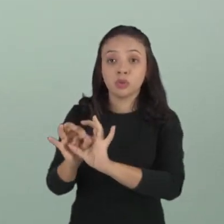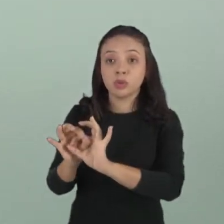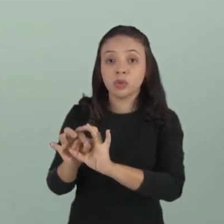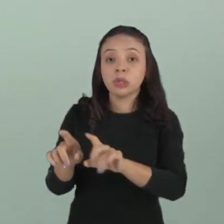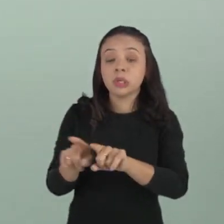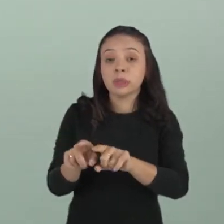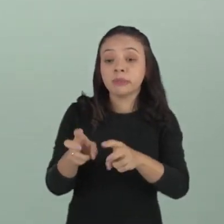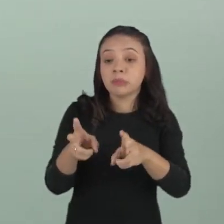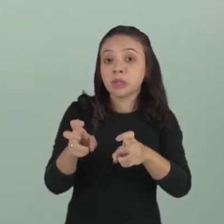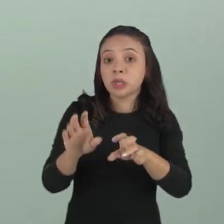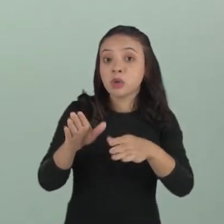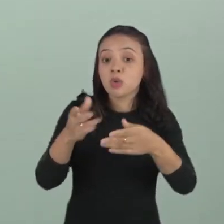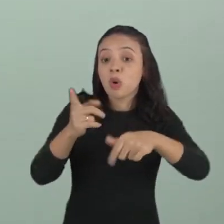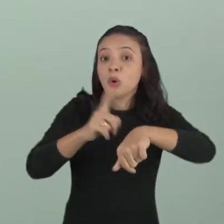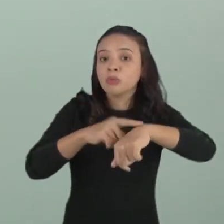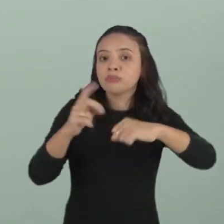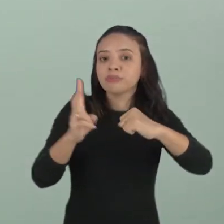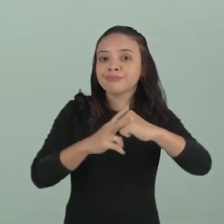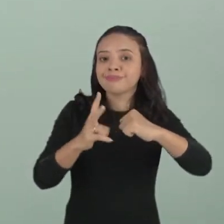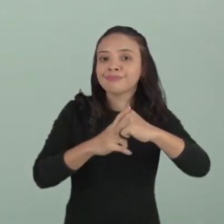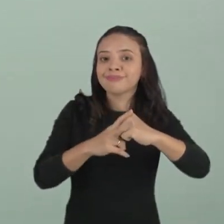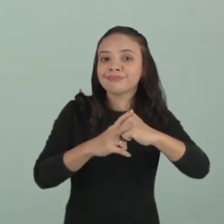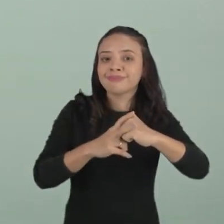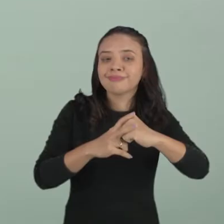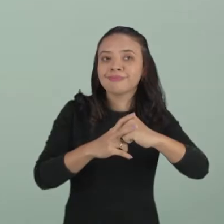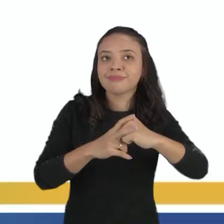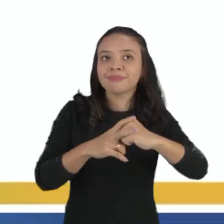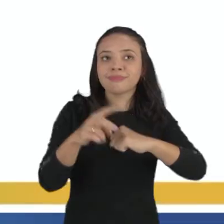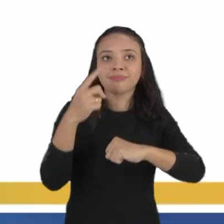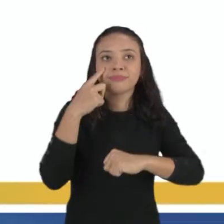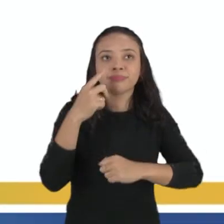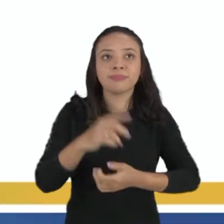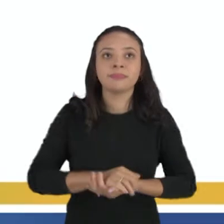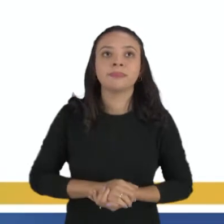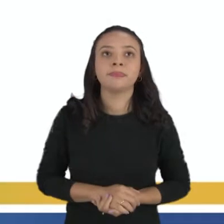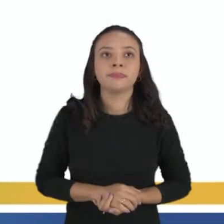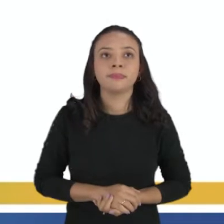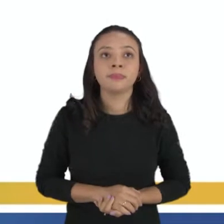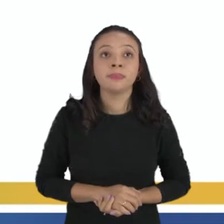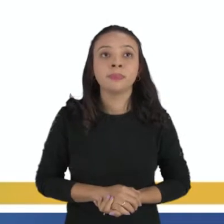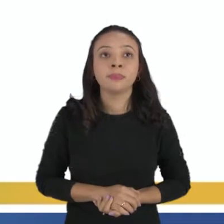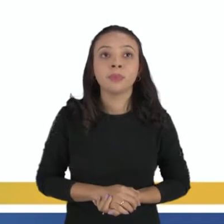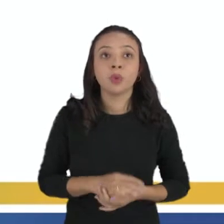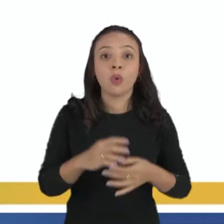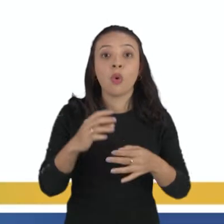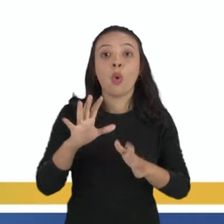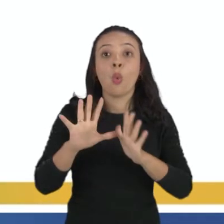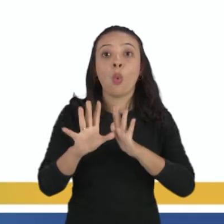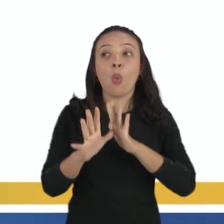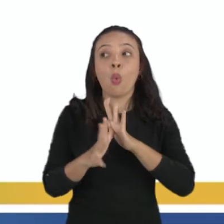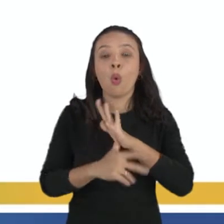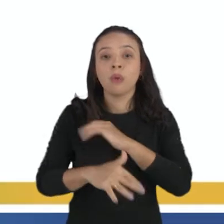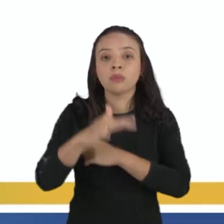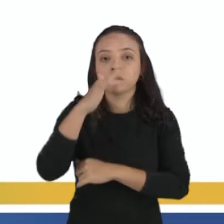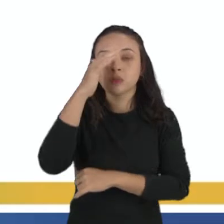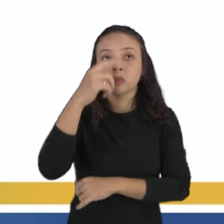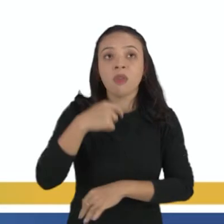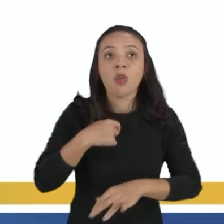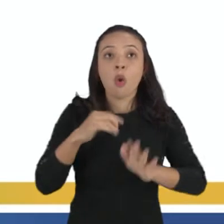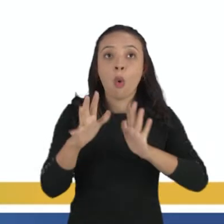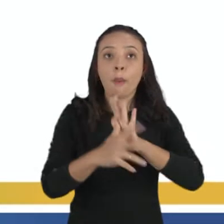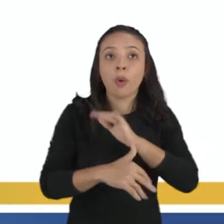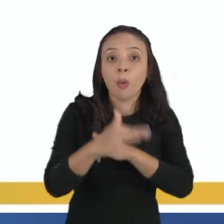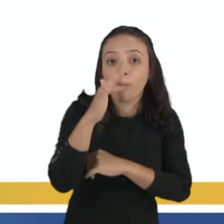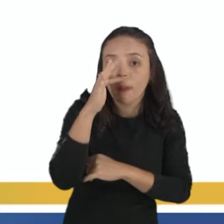que tempo verbal aquele verbo se encontra. Vamos lá. Furto de flor. Furtei uma